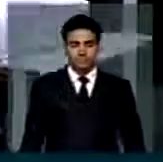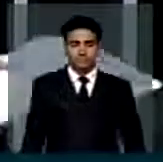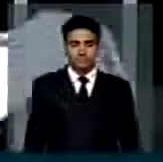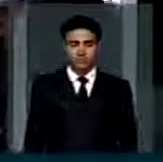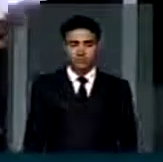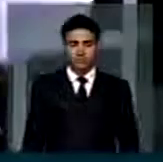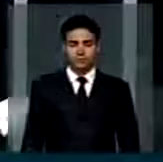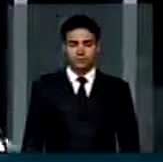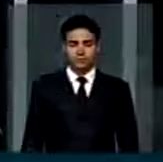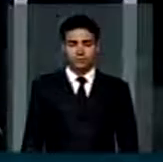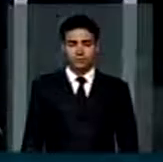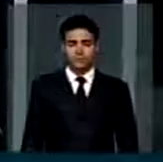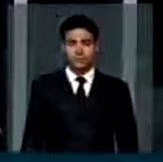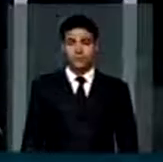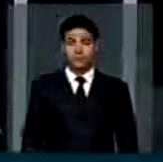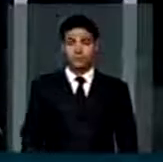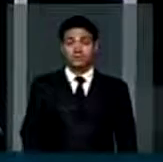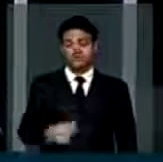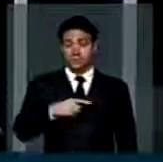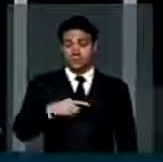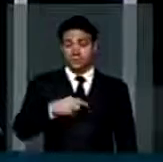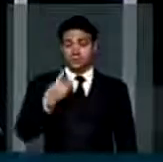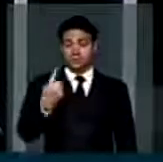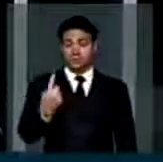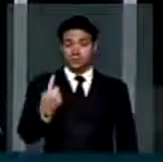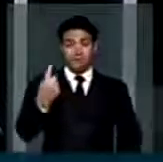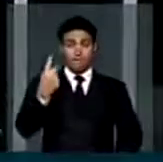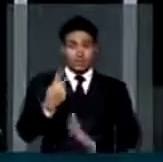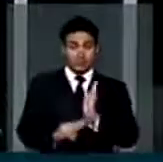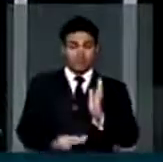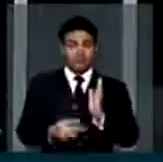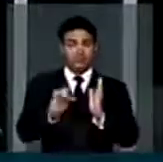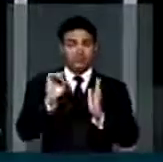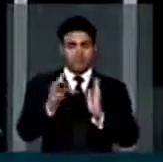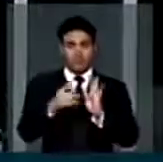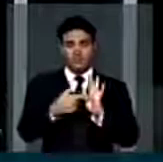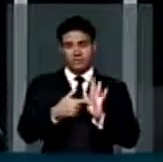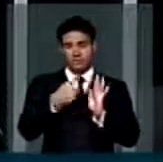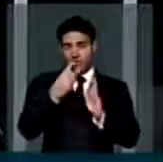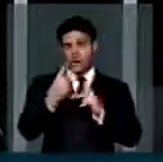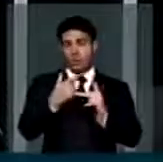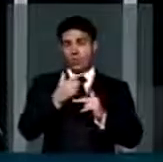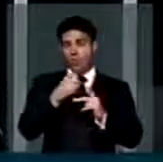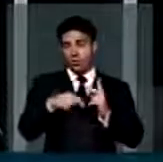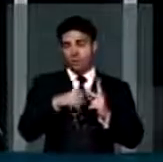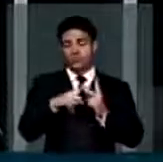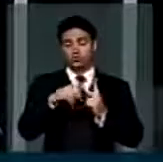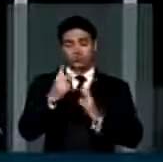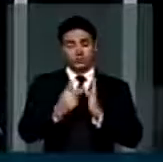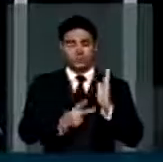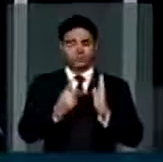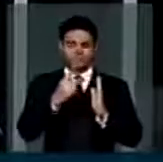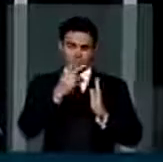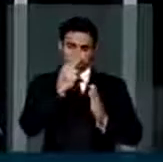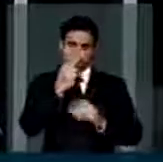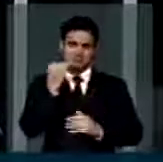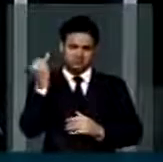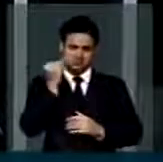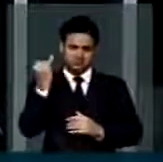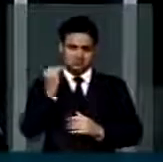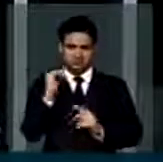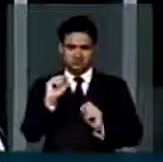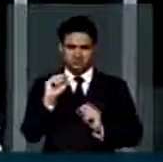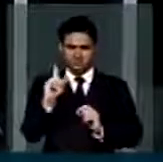Meu tempo são 31 projetos, eu vou apenas relatar um outro projeto que eu acho importante, que é sobre a